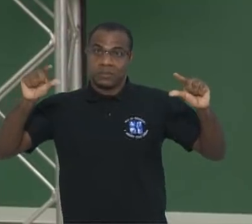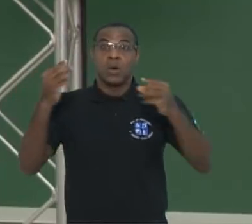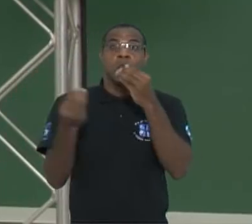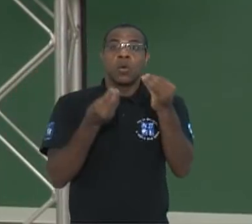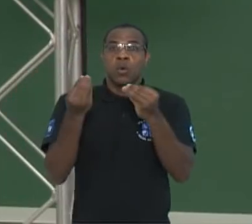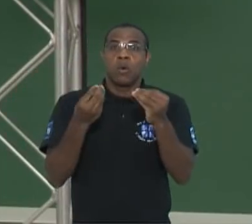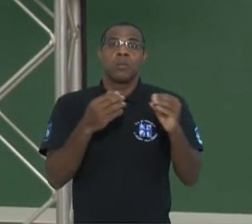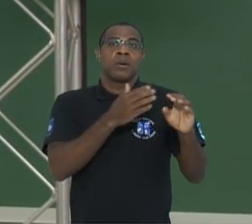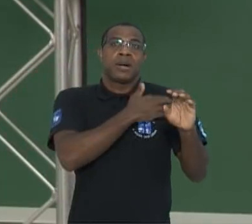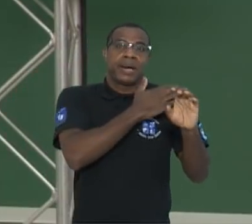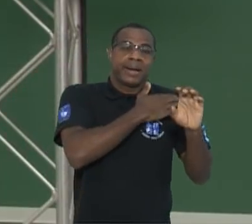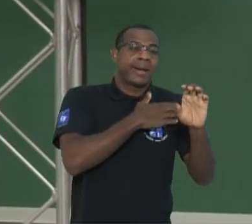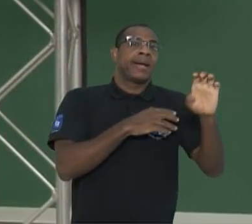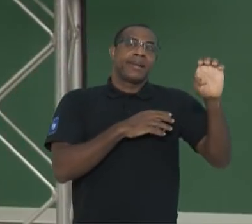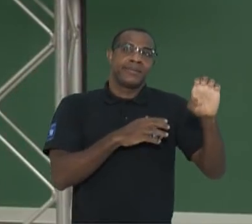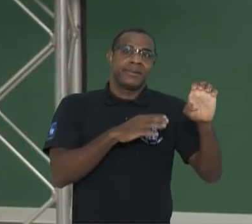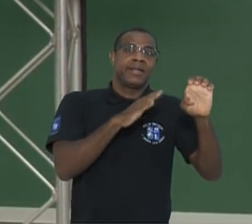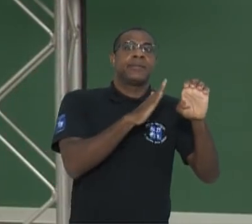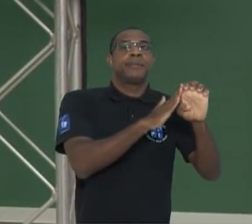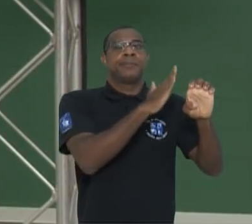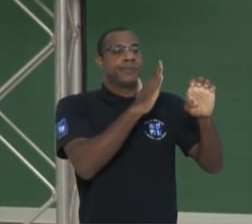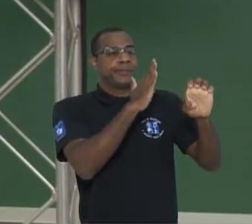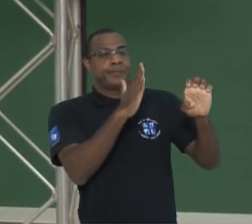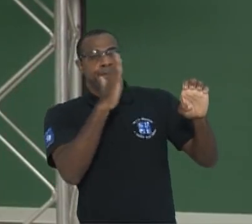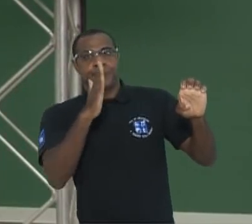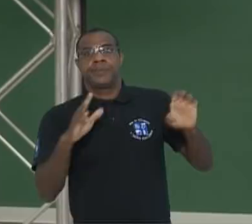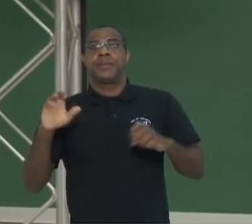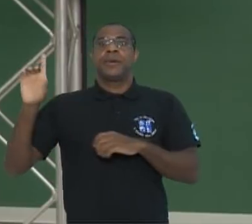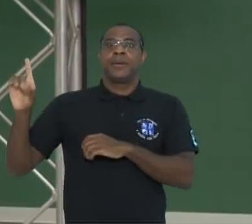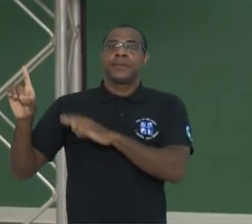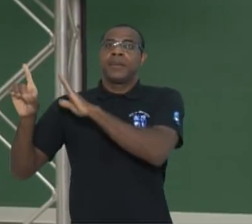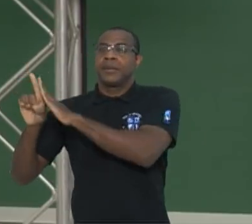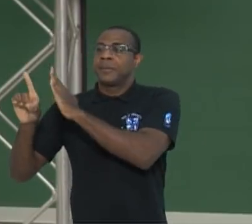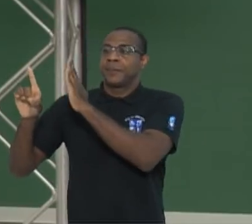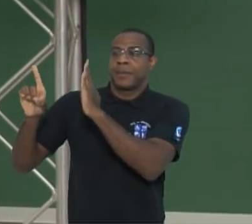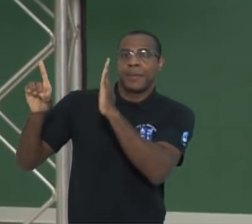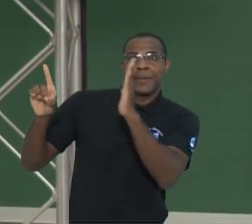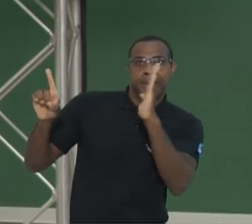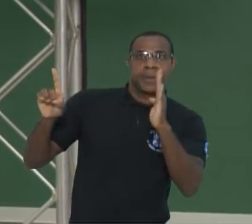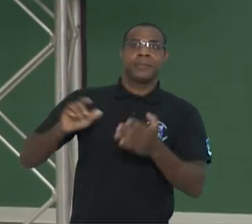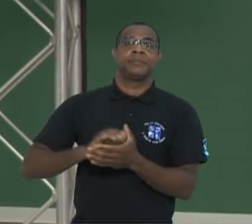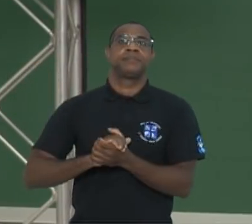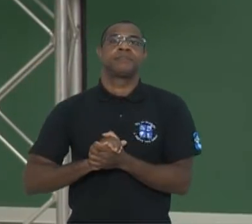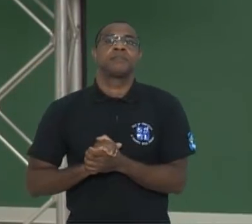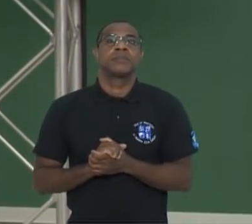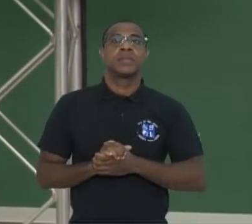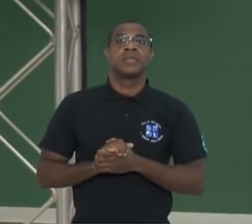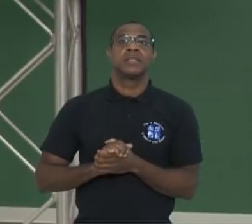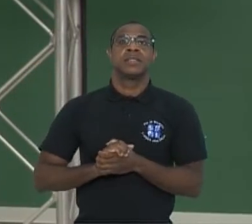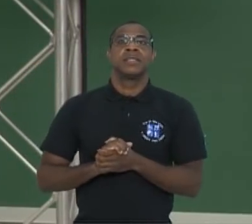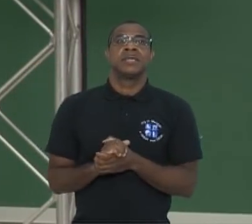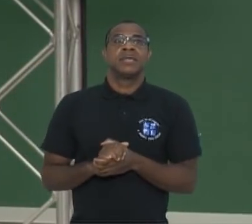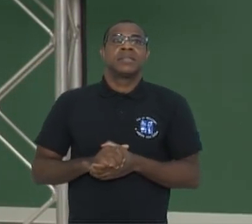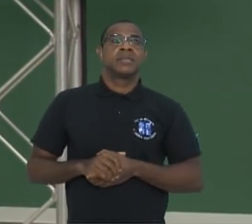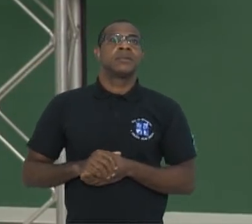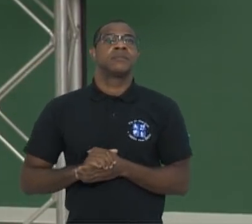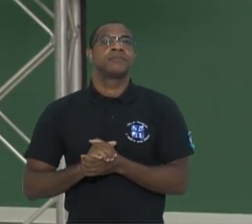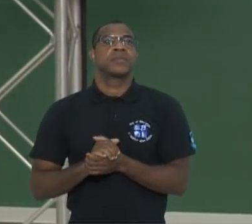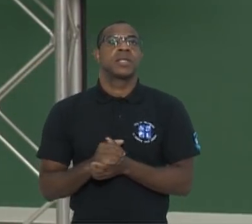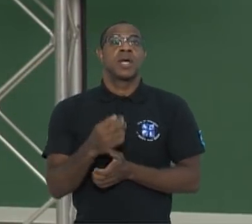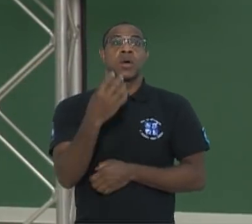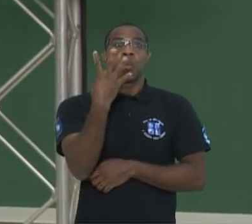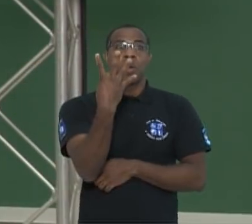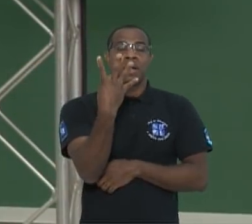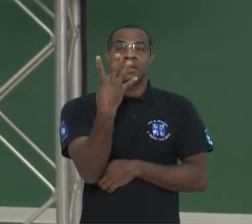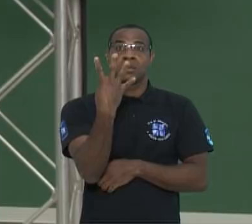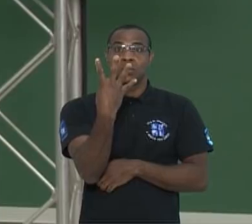direita e assim por diante. Então vamos lá. 4,5 metros cúbicos para decímetro cúbico. Eu estou indo